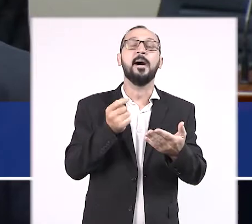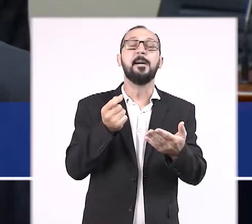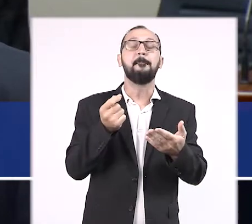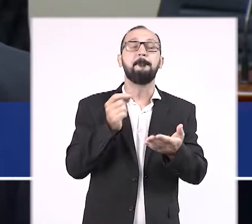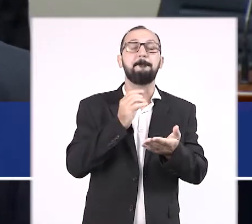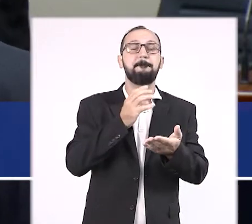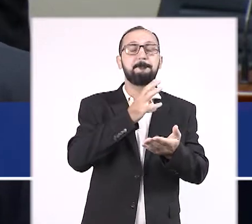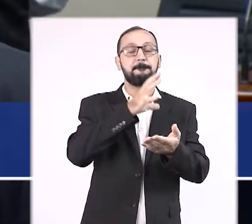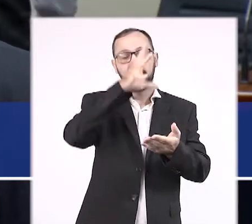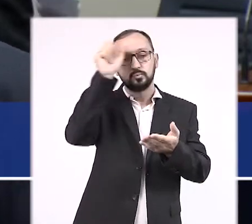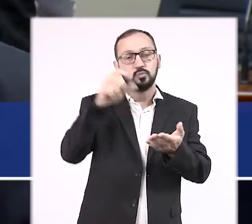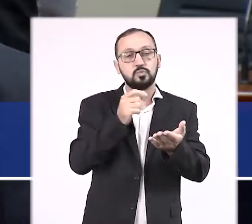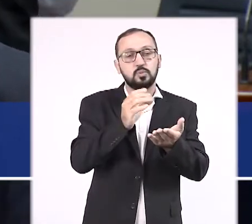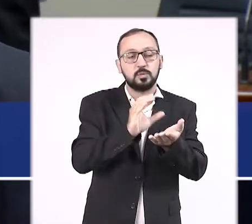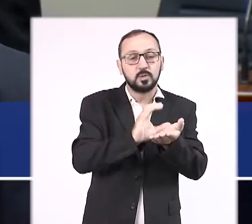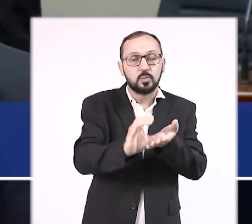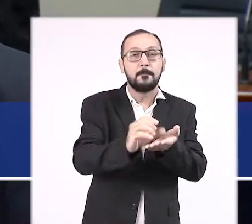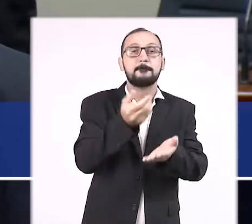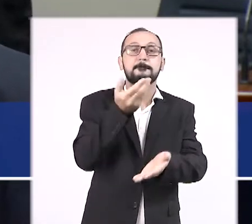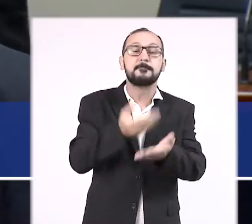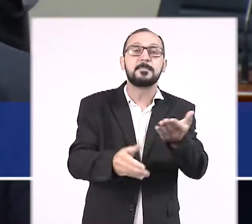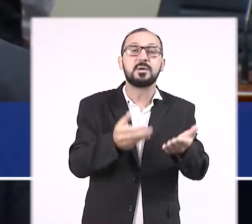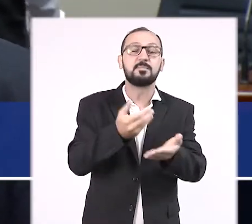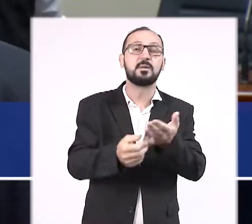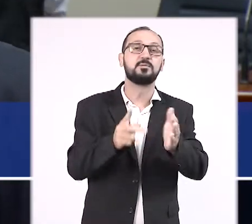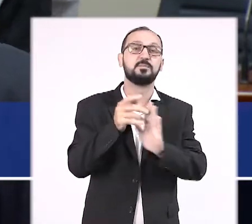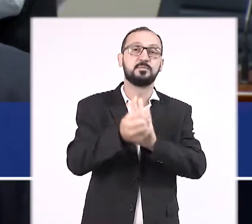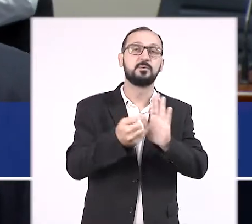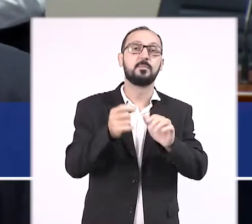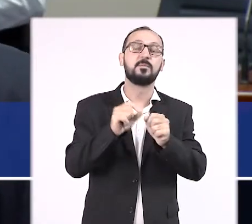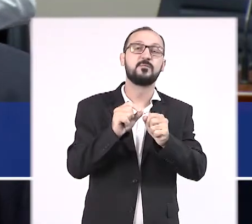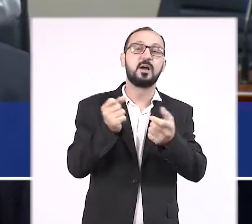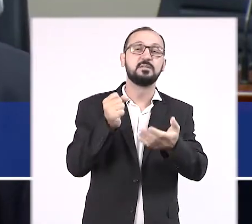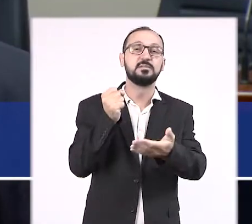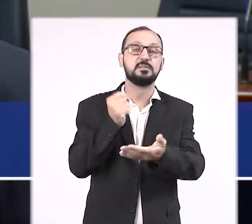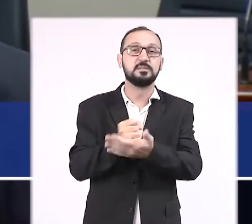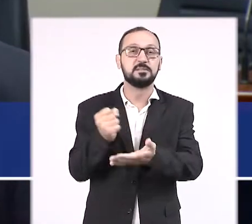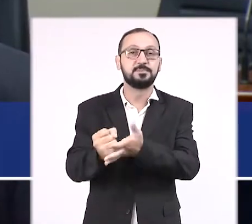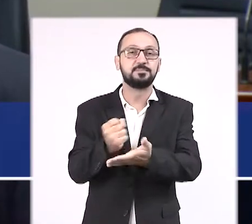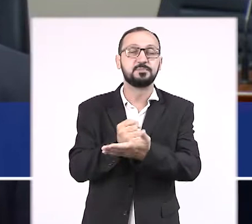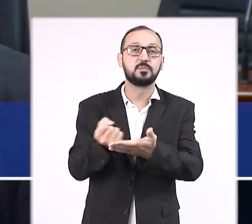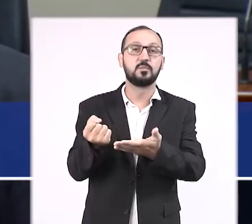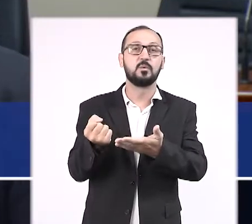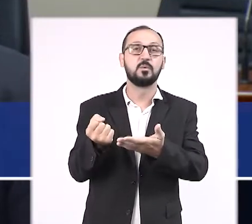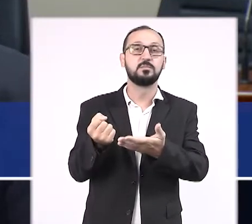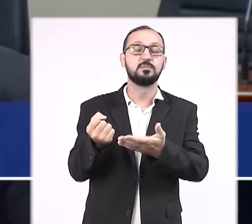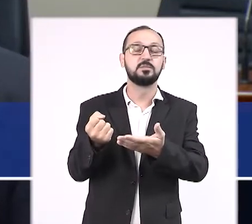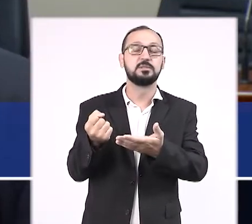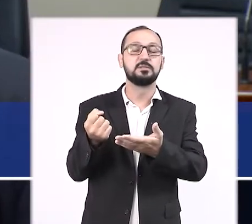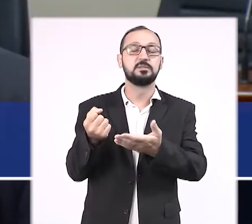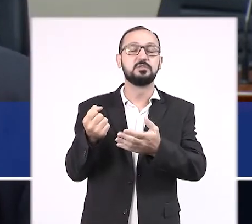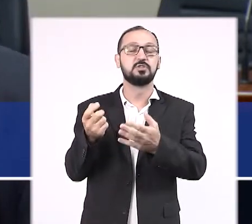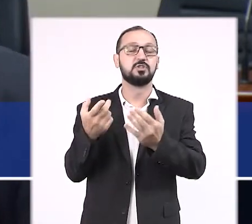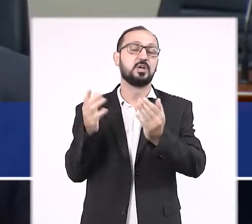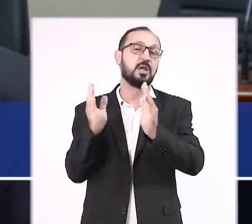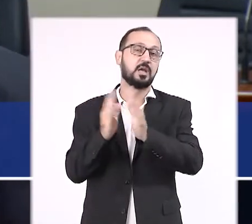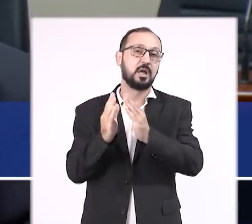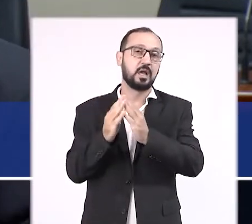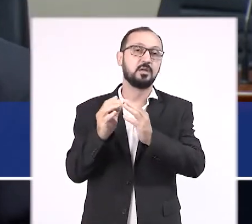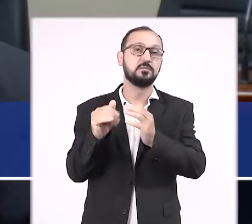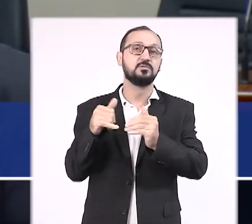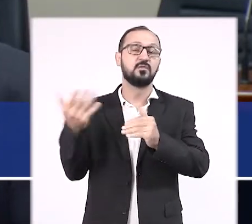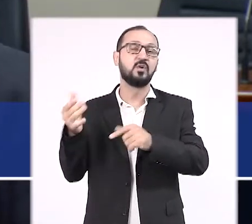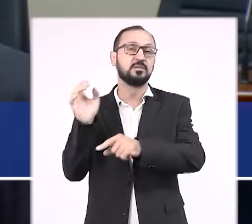perde muitos recursos por causa desse projeto, porque as pessoas acabam fazendo escrituras de imóveis e tudo